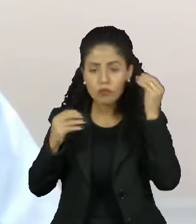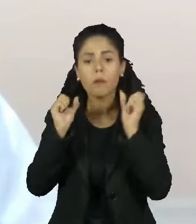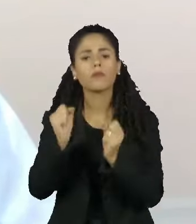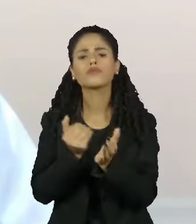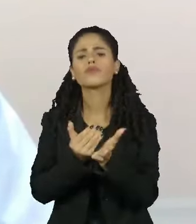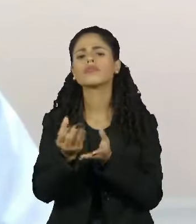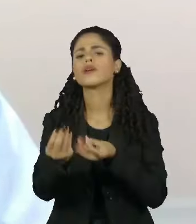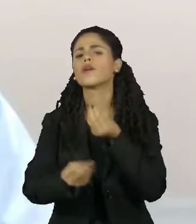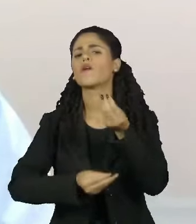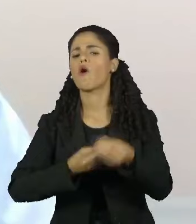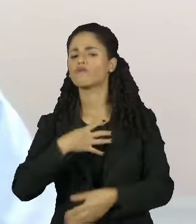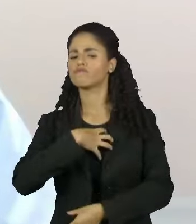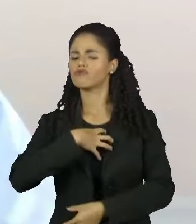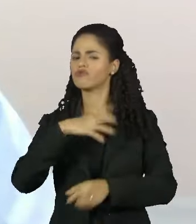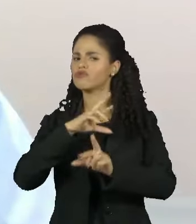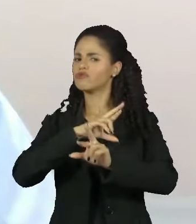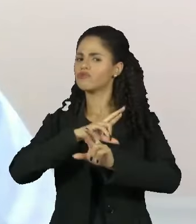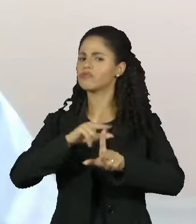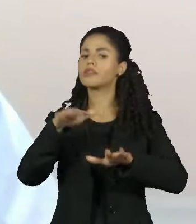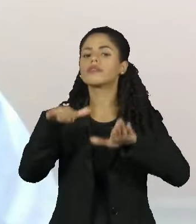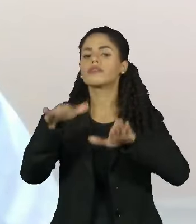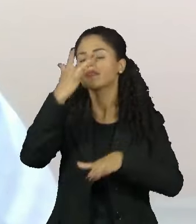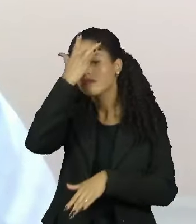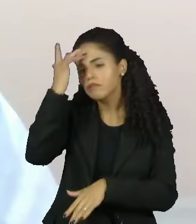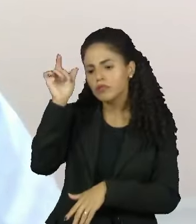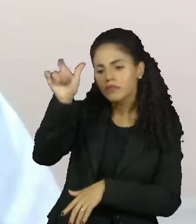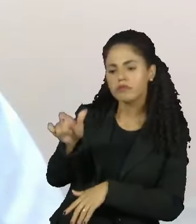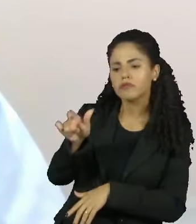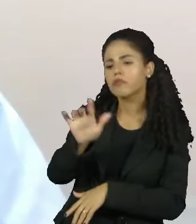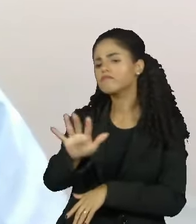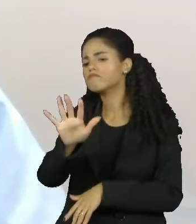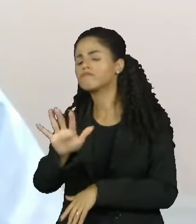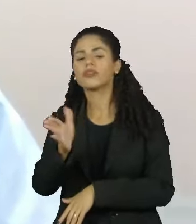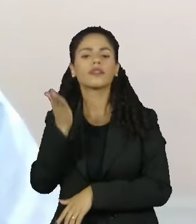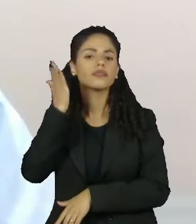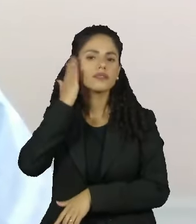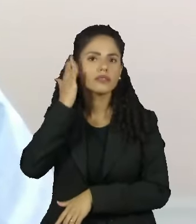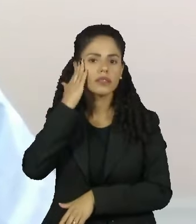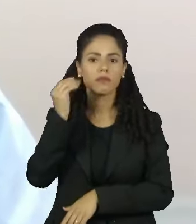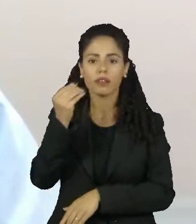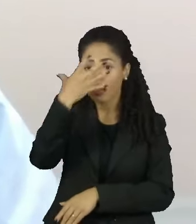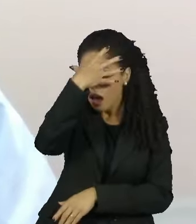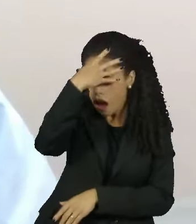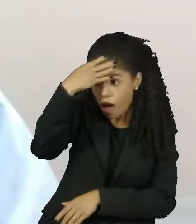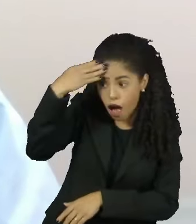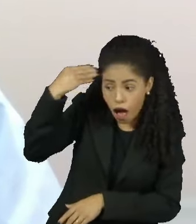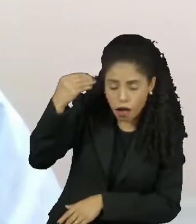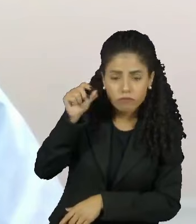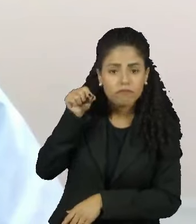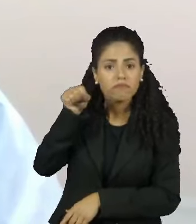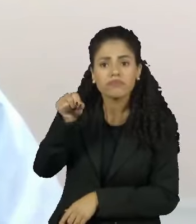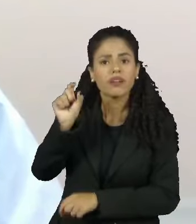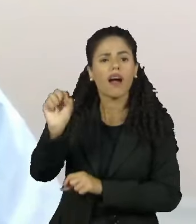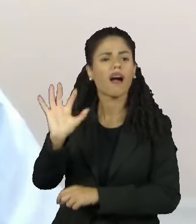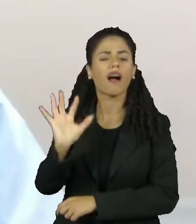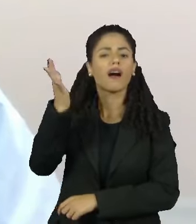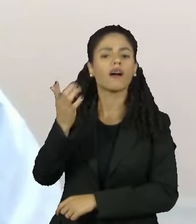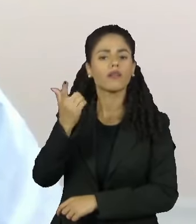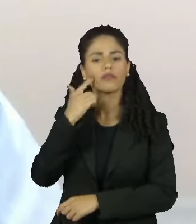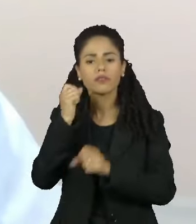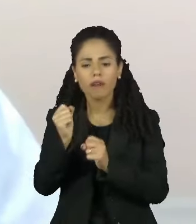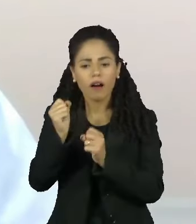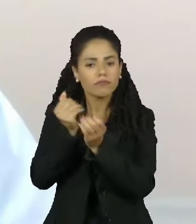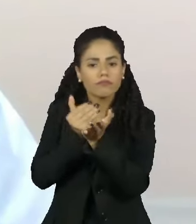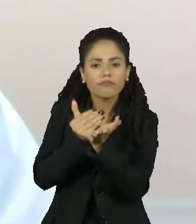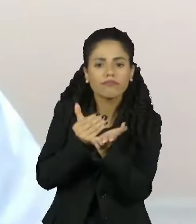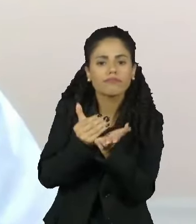forma. Há o hábito, as pessoas têm este conhecimento de que o Alzheimer começa